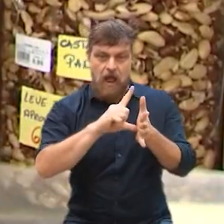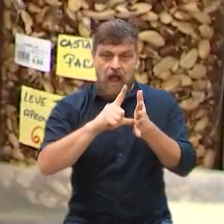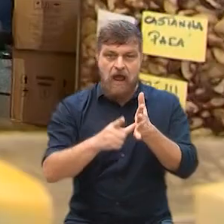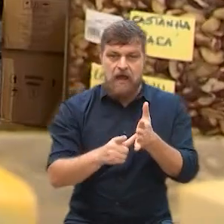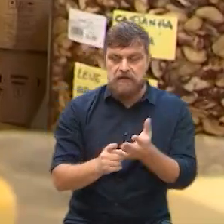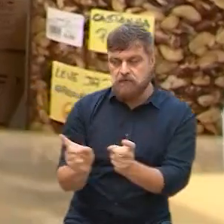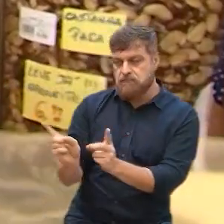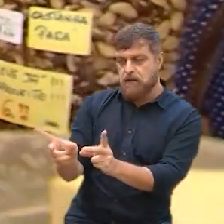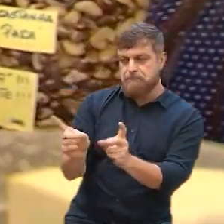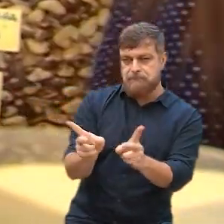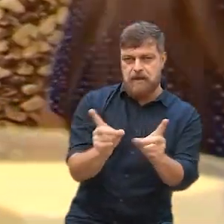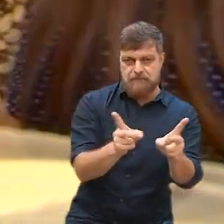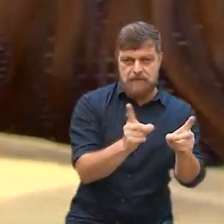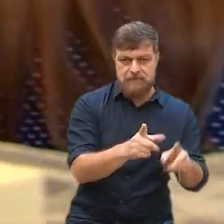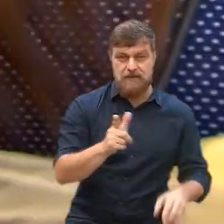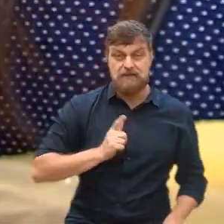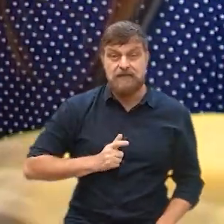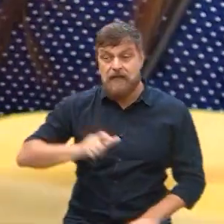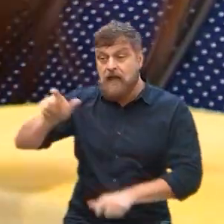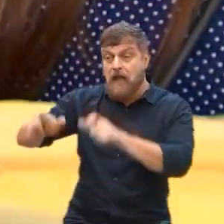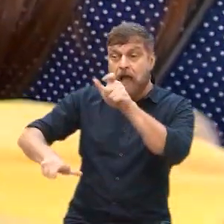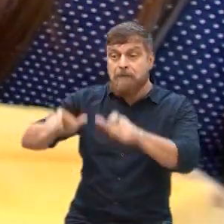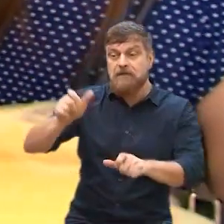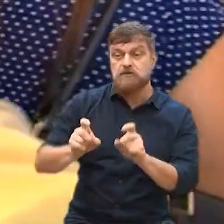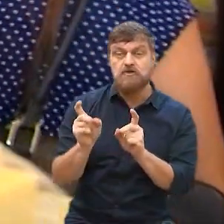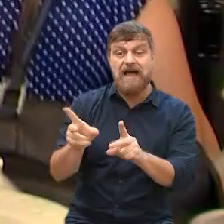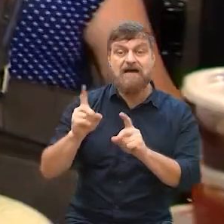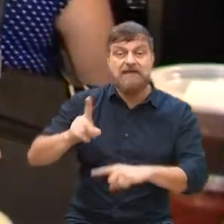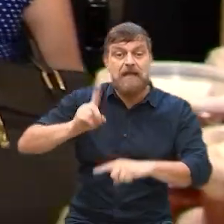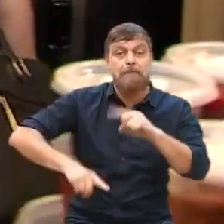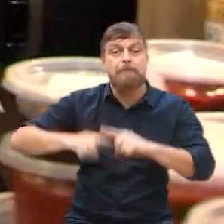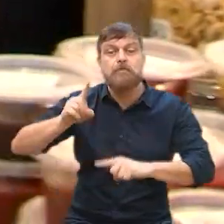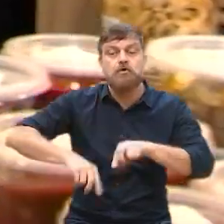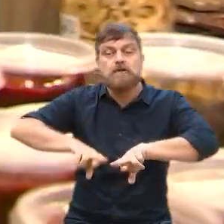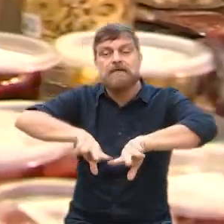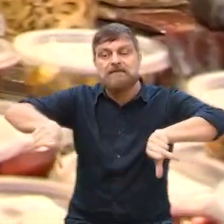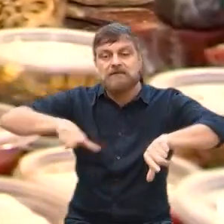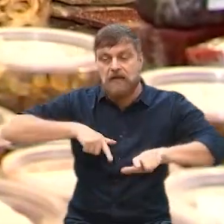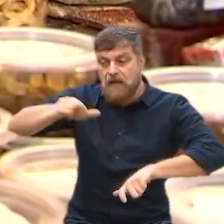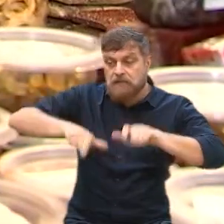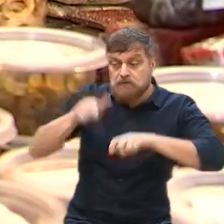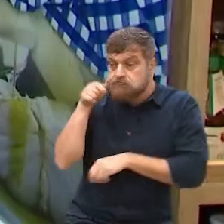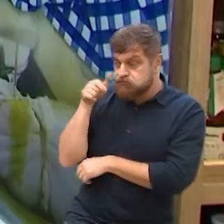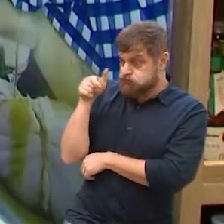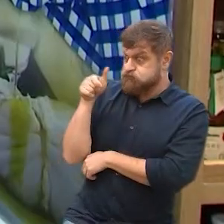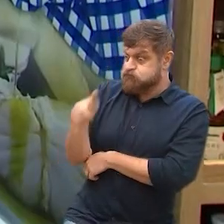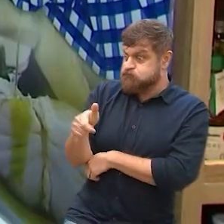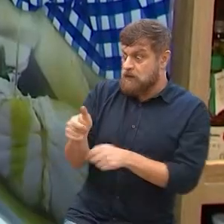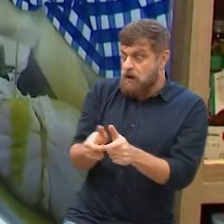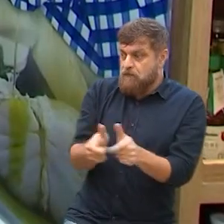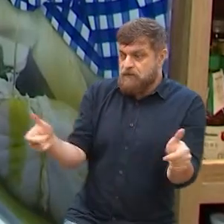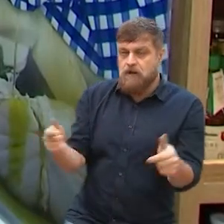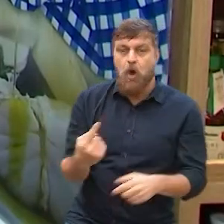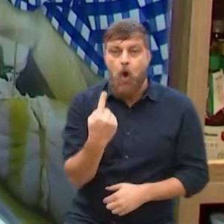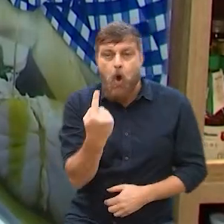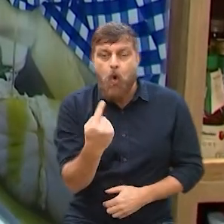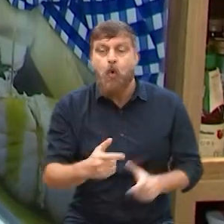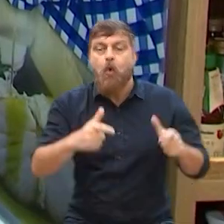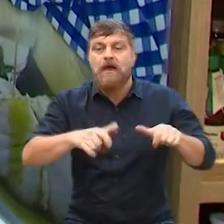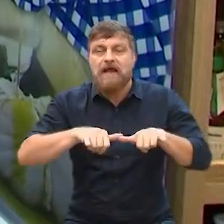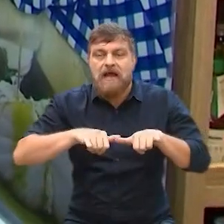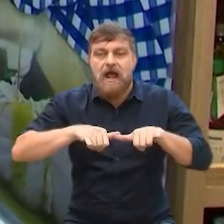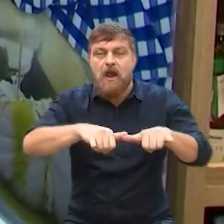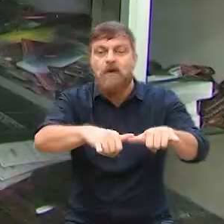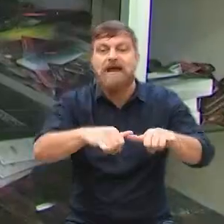consumidor. Empórios que vendem produtos diferenciados que ganham um público cada vez maior. Um dos locais fica no